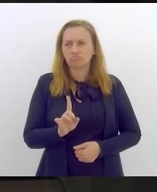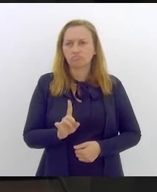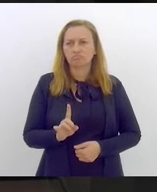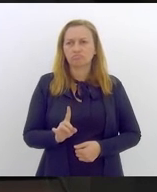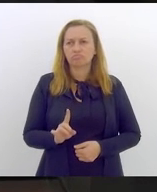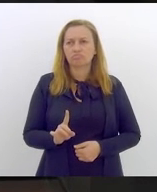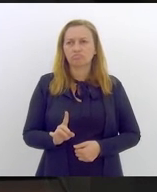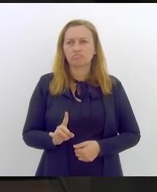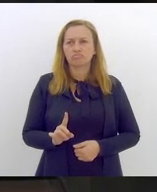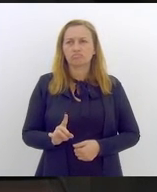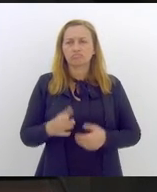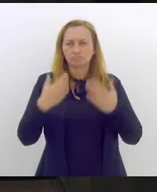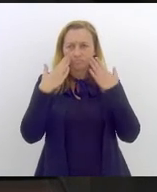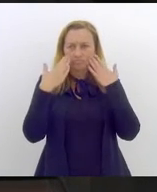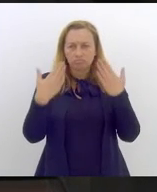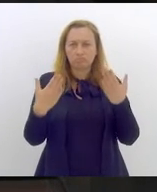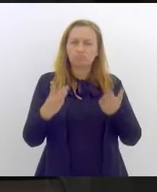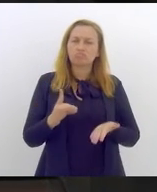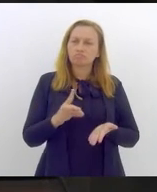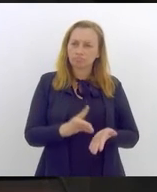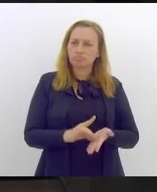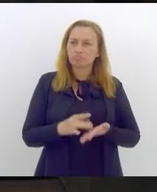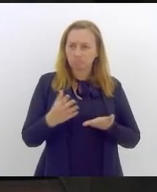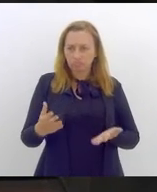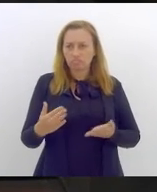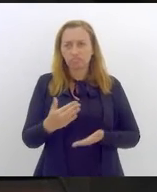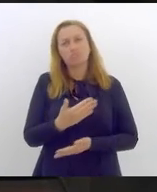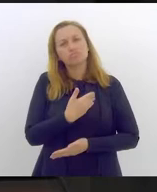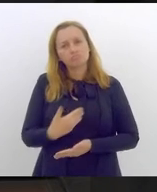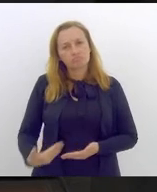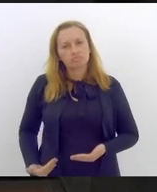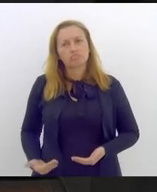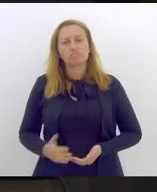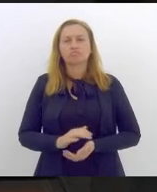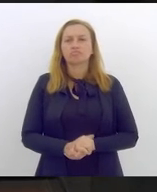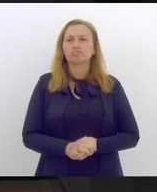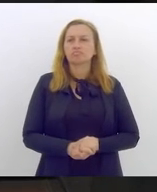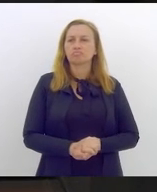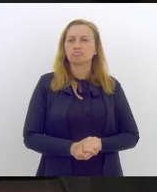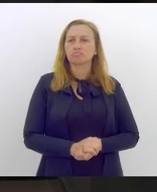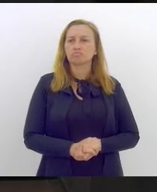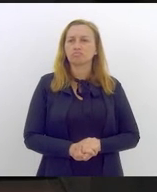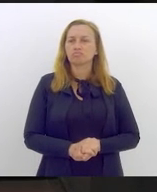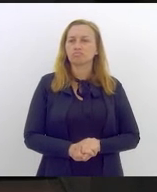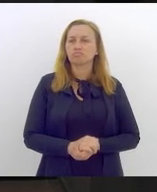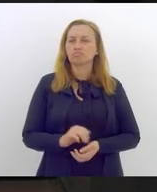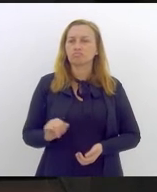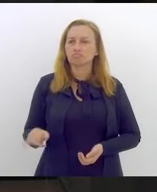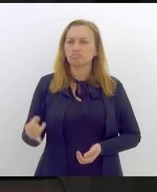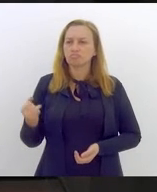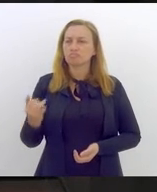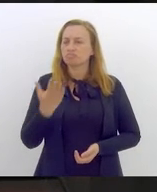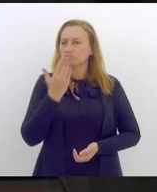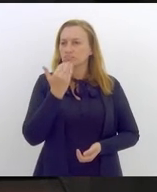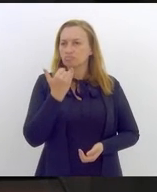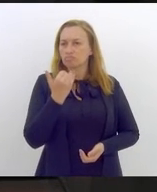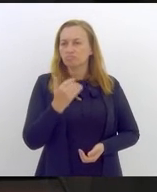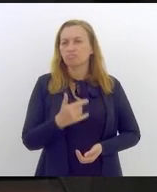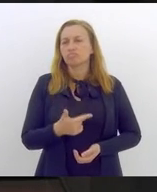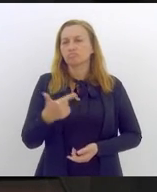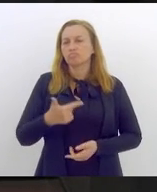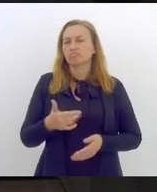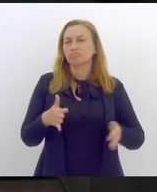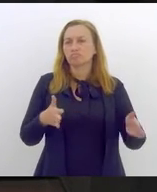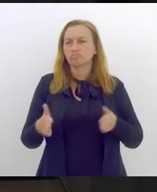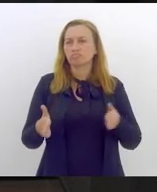é da apresentação oficial do governo a inflação da alimentação de domicílio até o segundo quadrimestre